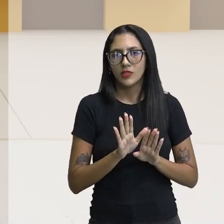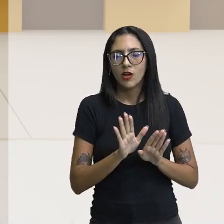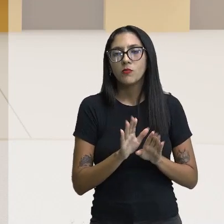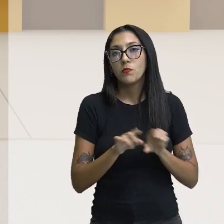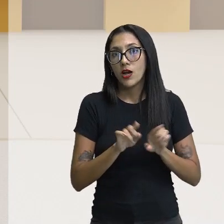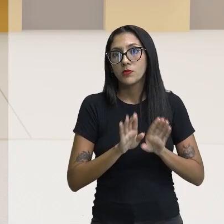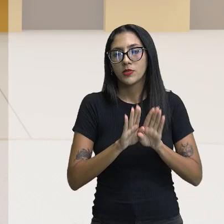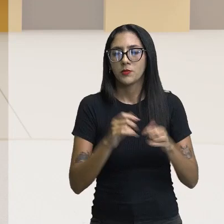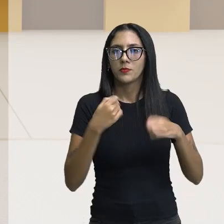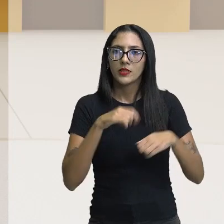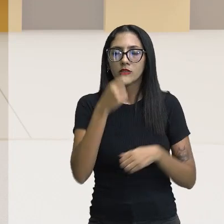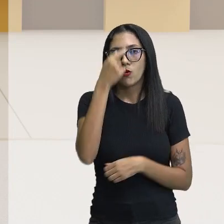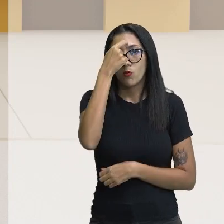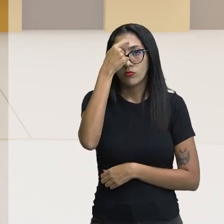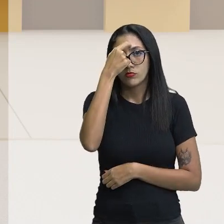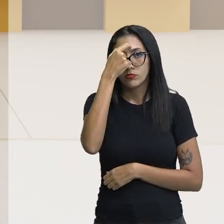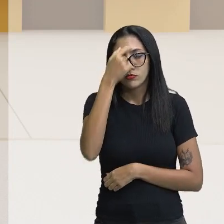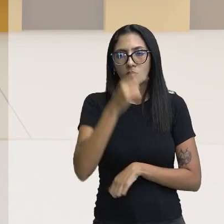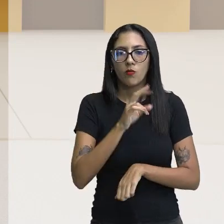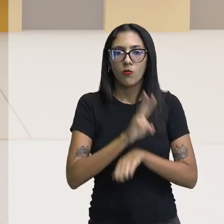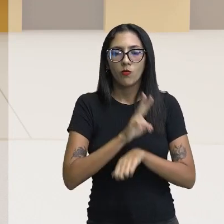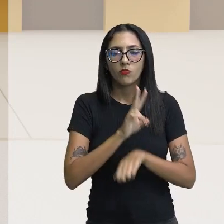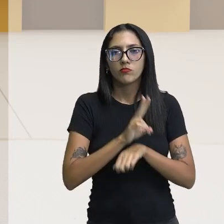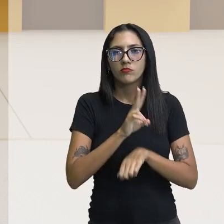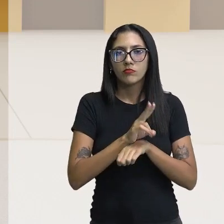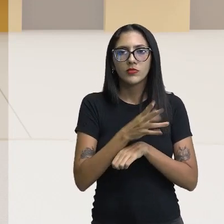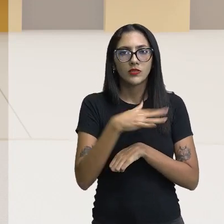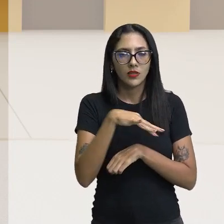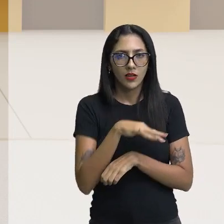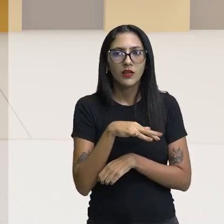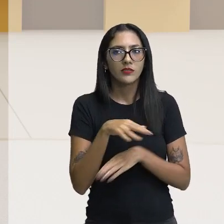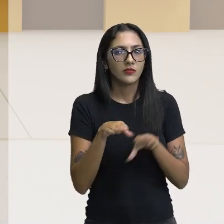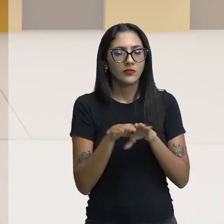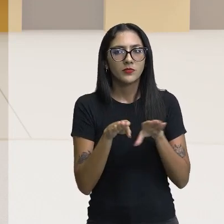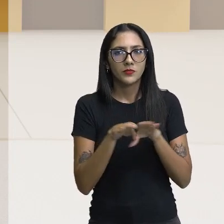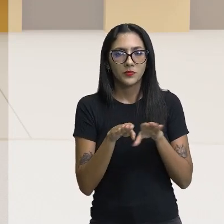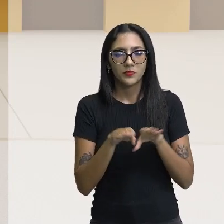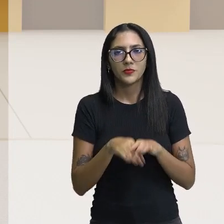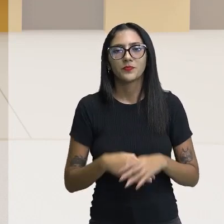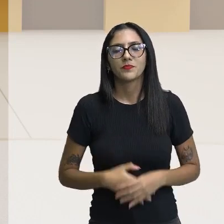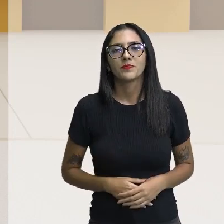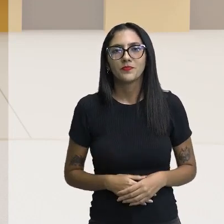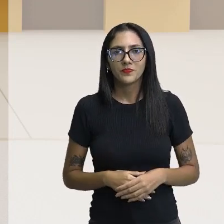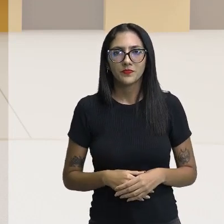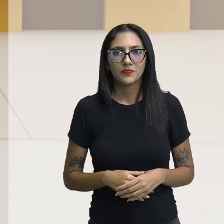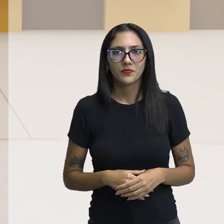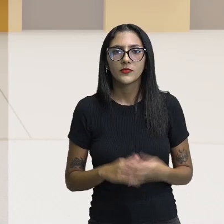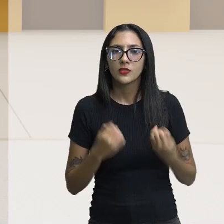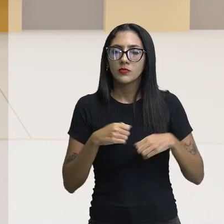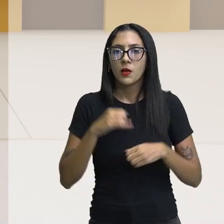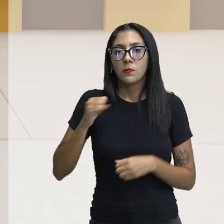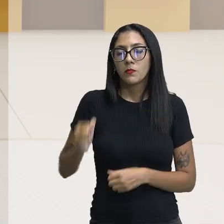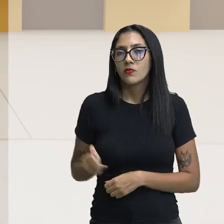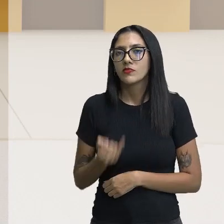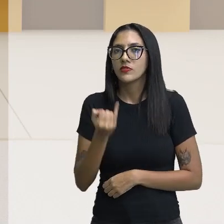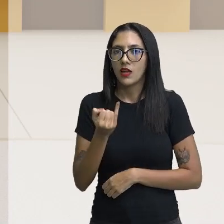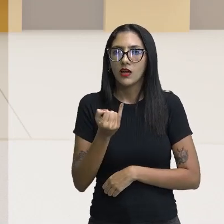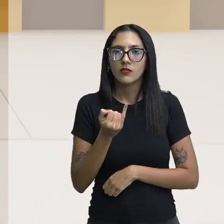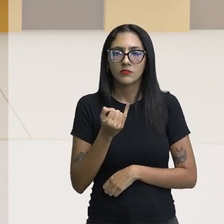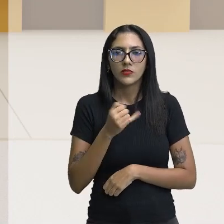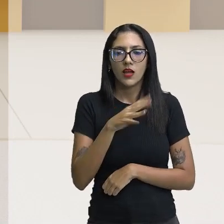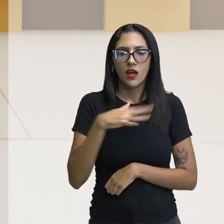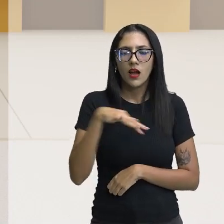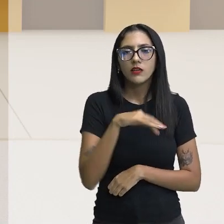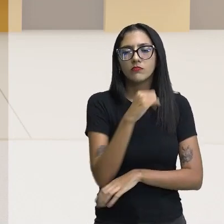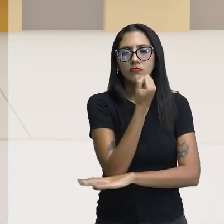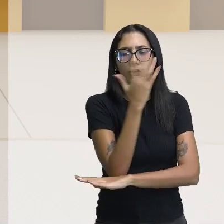devemos fazer de uma forma sustentável, como já tratamos aqui também. Vamos utilizar a riqueza que temos,